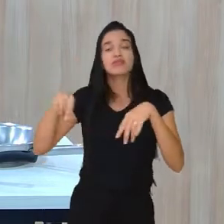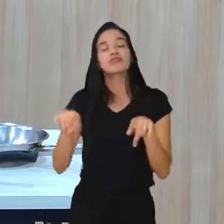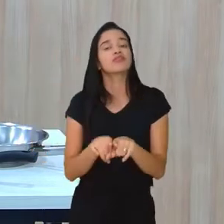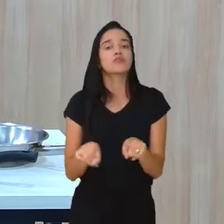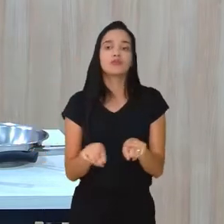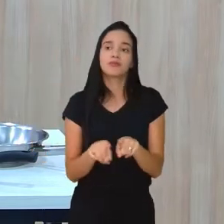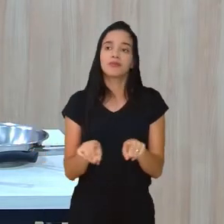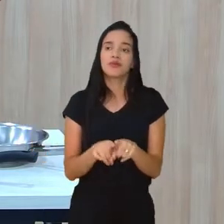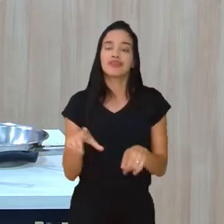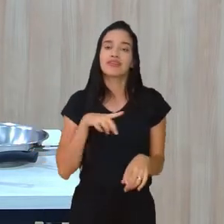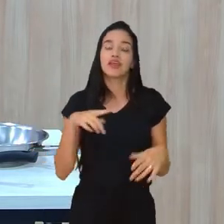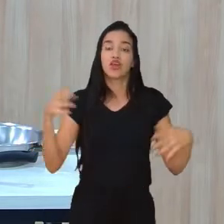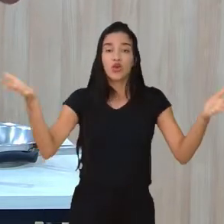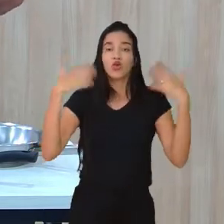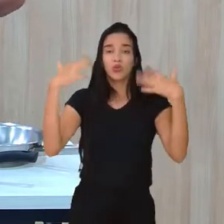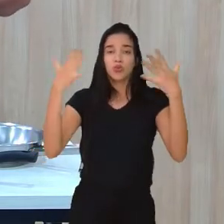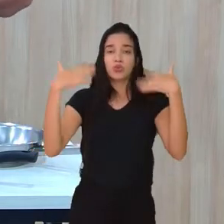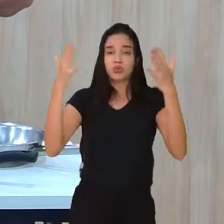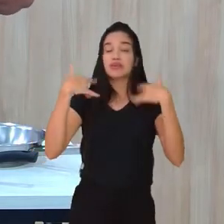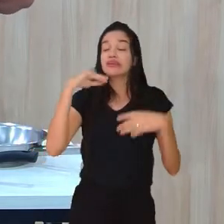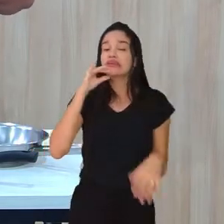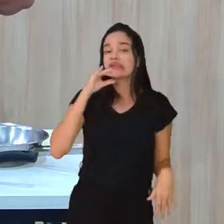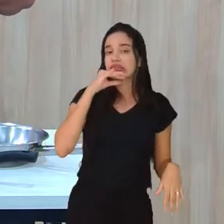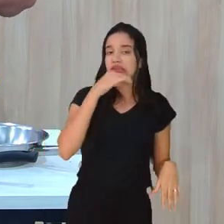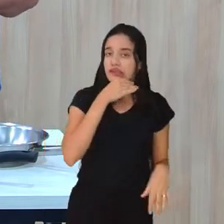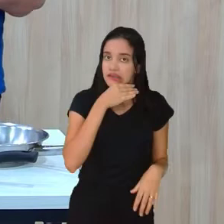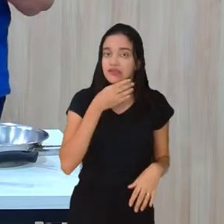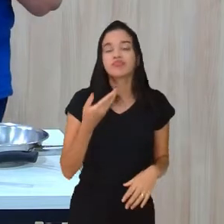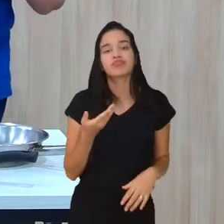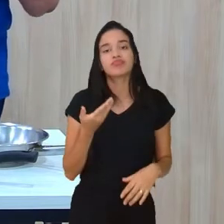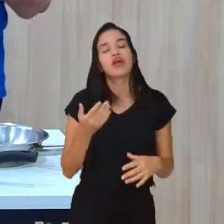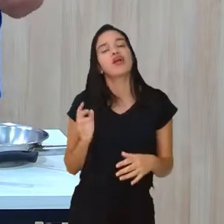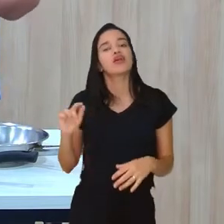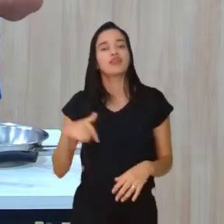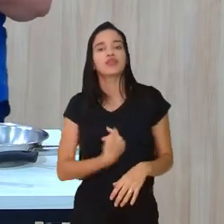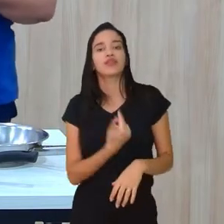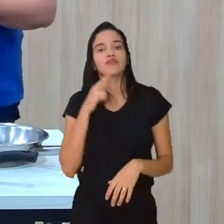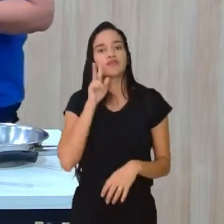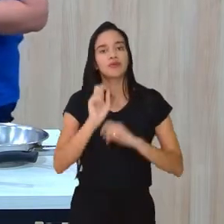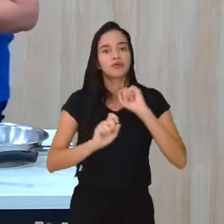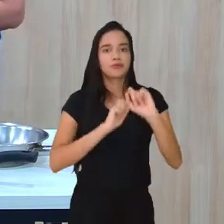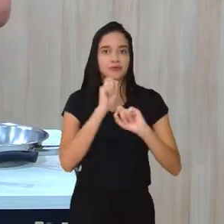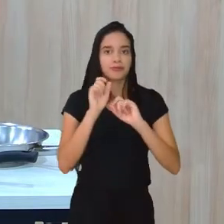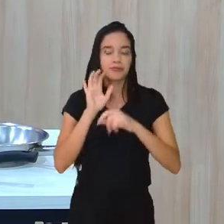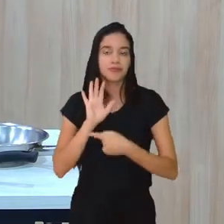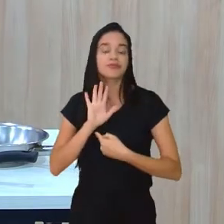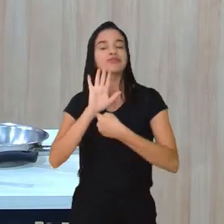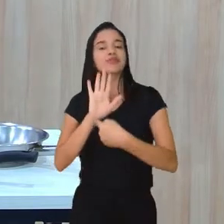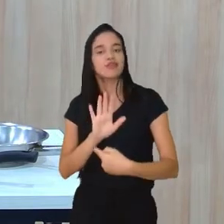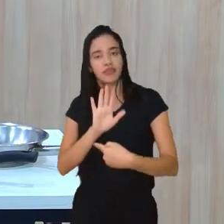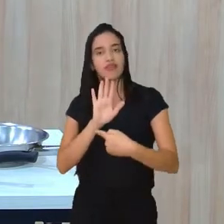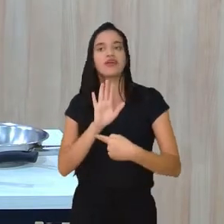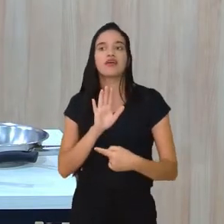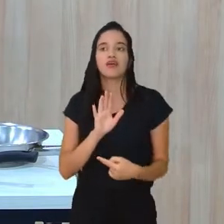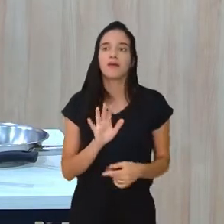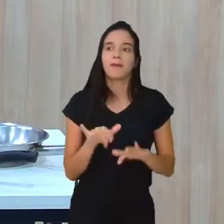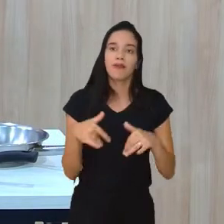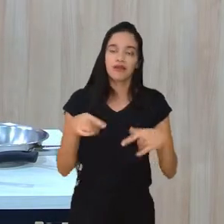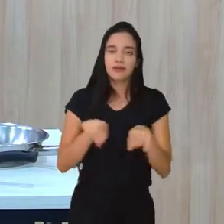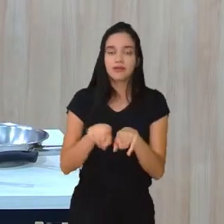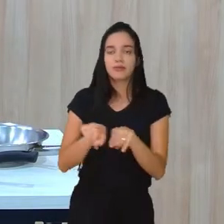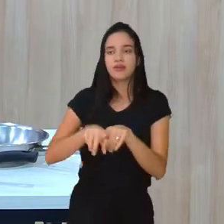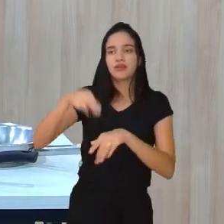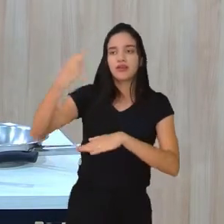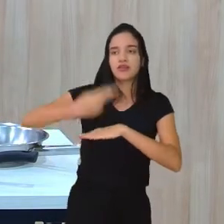de calor. O aquecimento aí é muito grande. E aí a gente vê que essa representação, a gente vai ver a